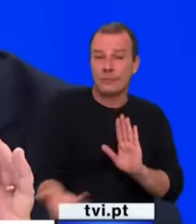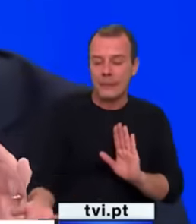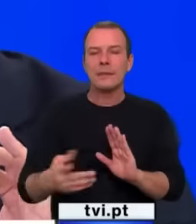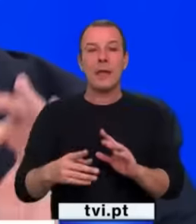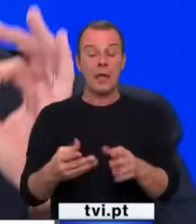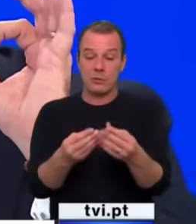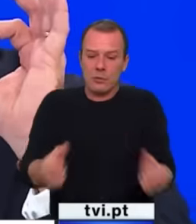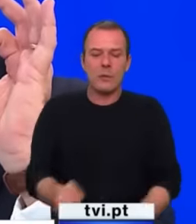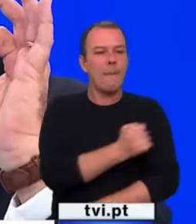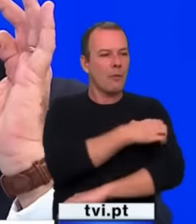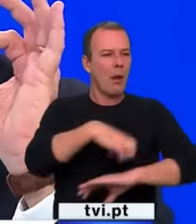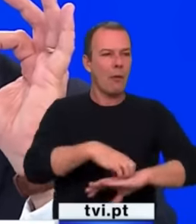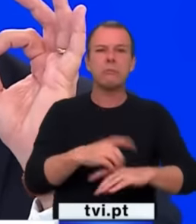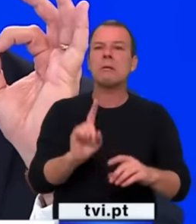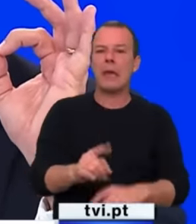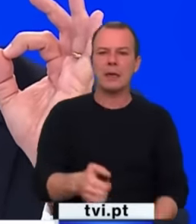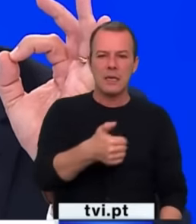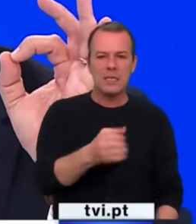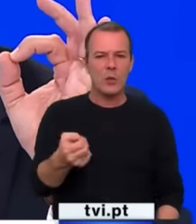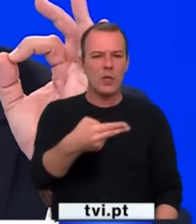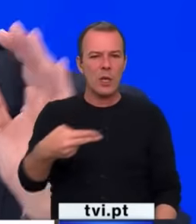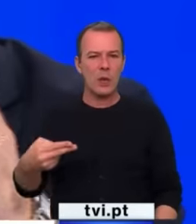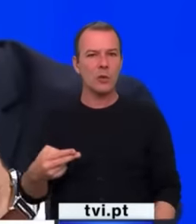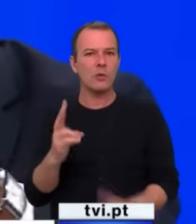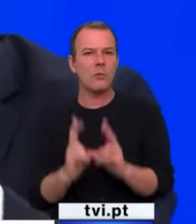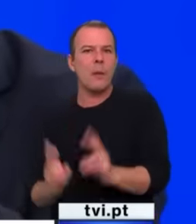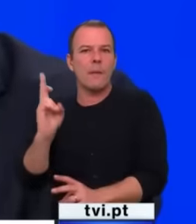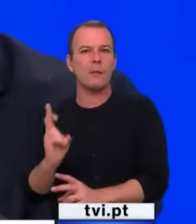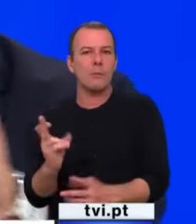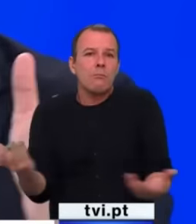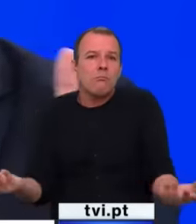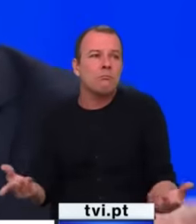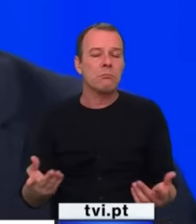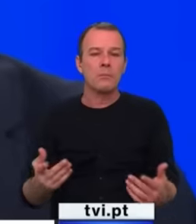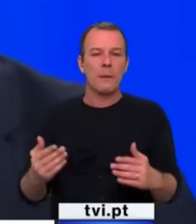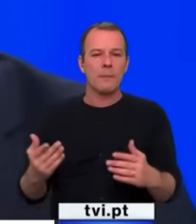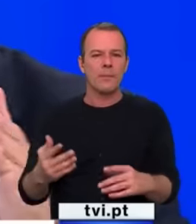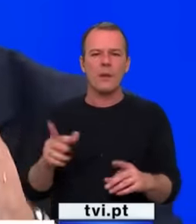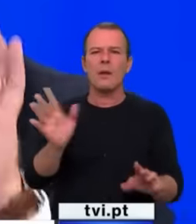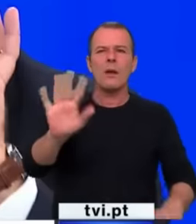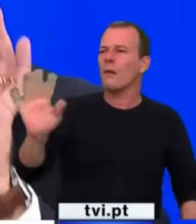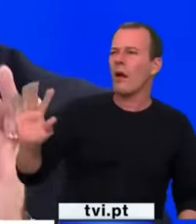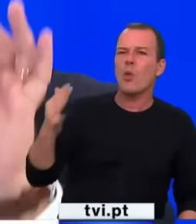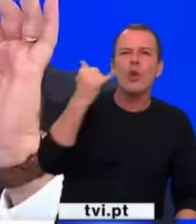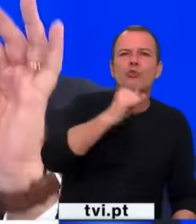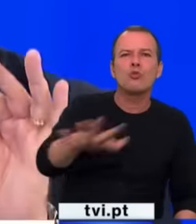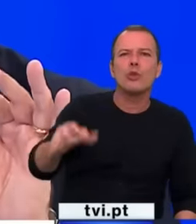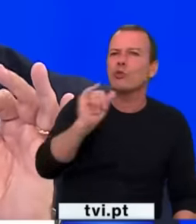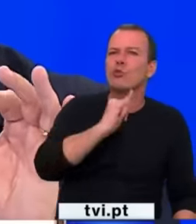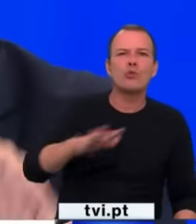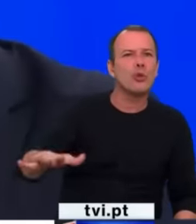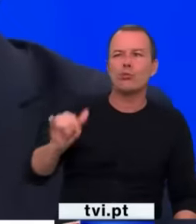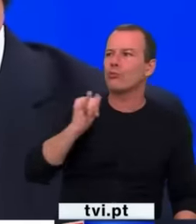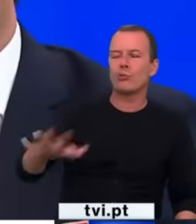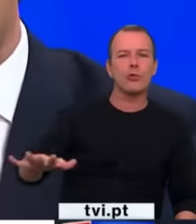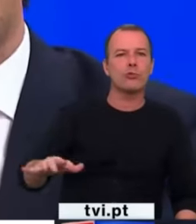para a habitação. 50 euros de aumento nas deduções de IRS. Não, sabendo que metade do país não paga... São 200 euros. Sabendo que, são 200 não, euros. É 50 euros na deduzibilidade. Para